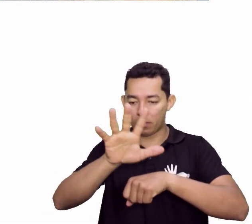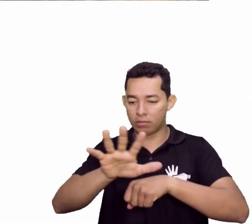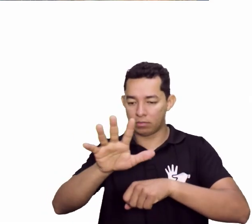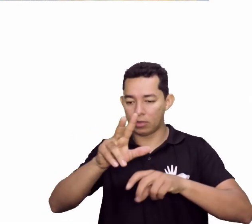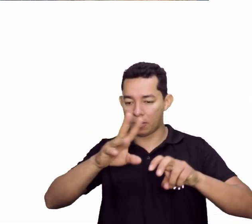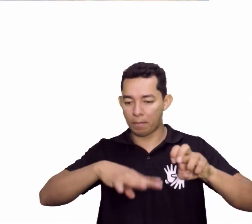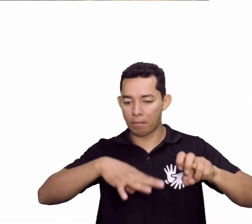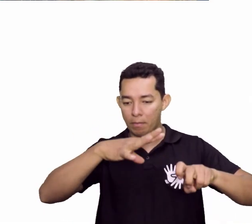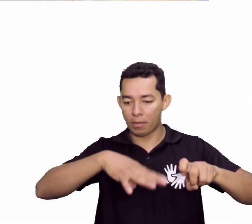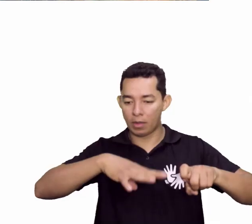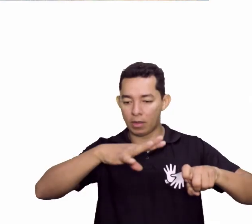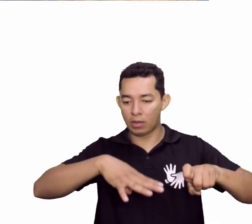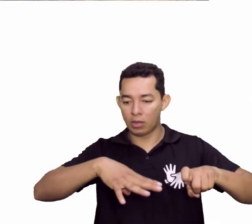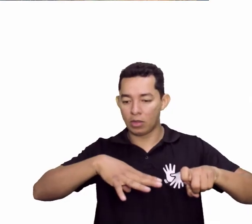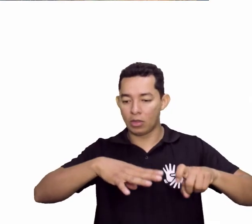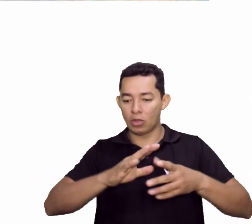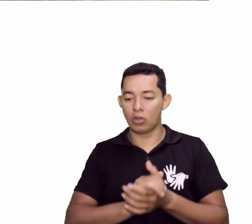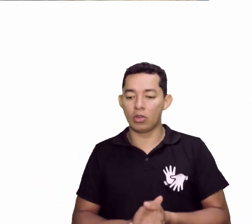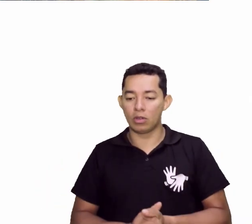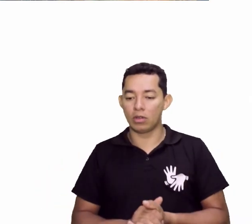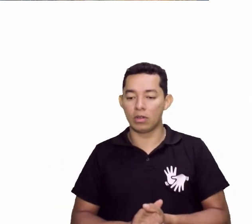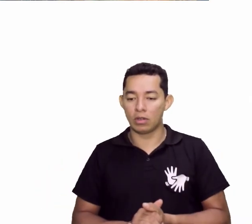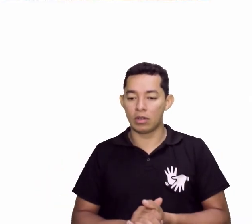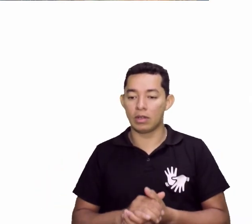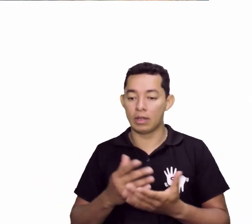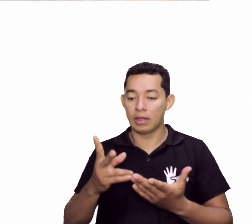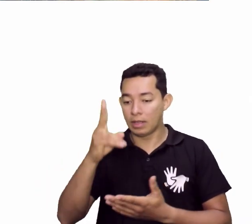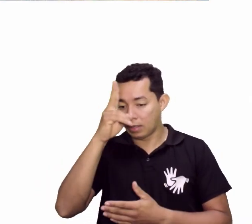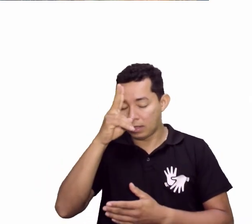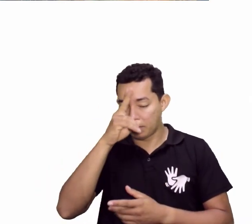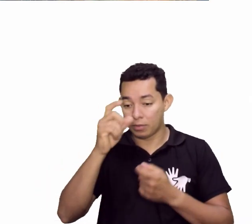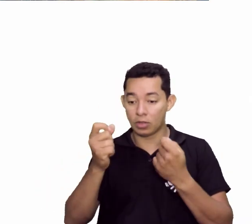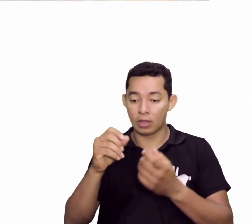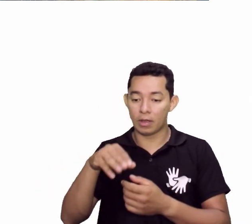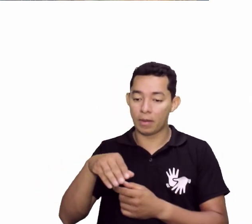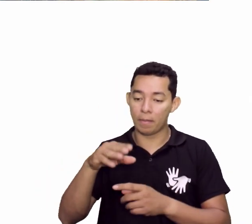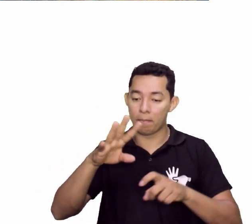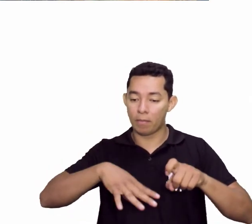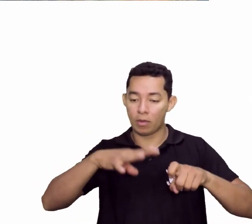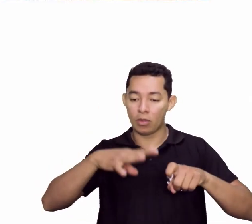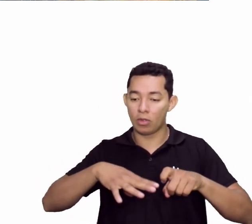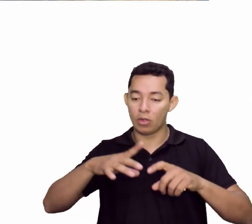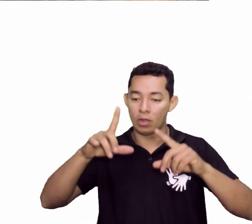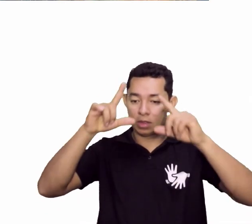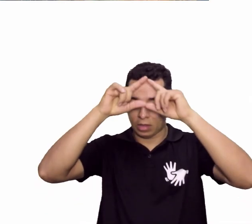são... a gente vai logo, na lembrança, vem logo a mitologia grega.